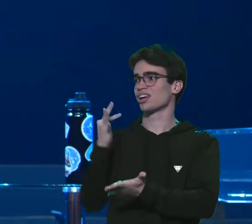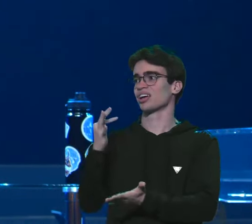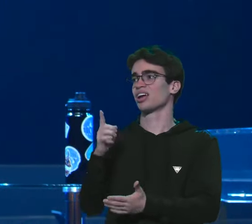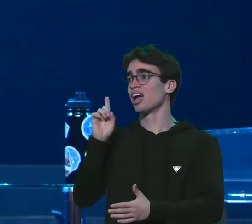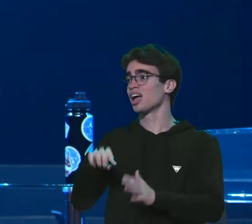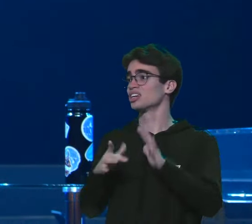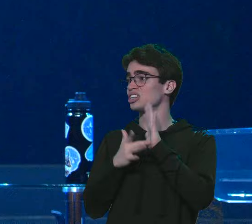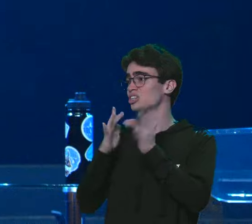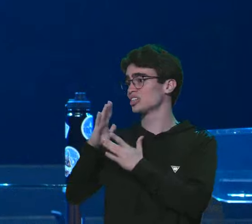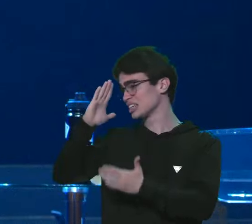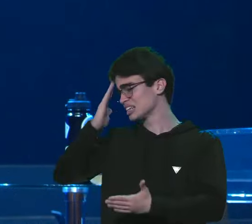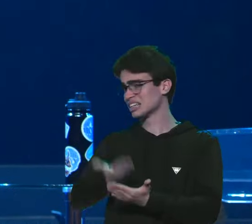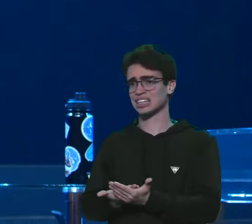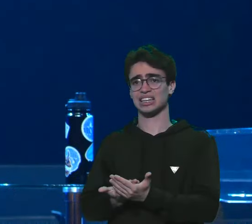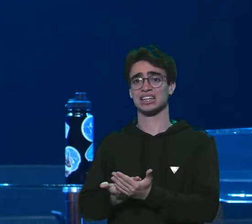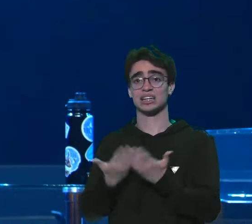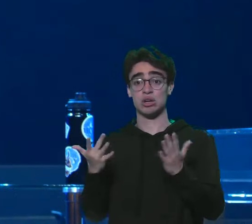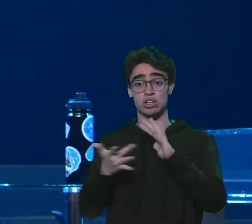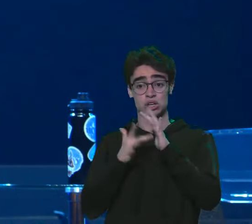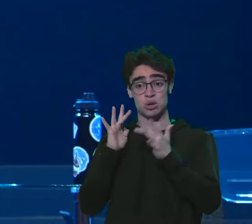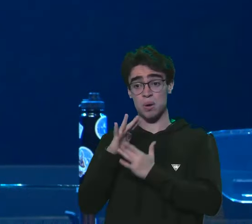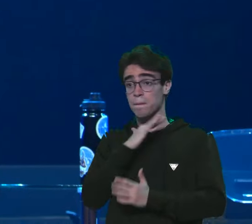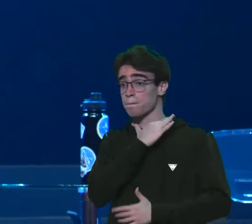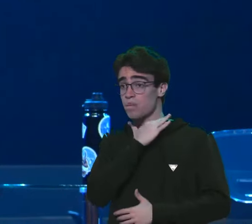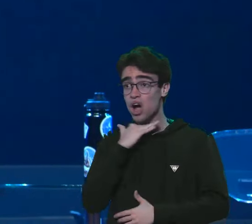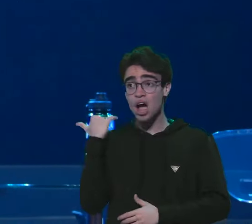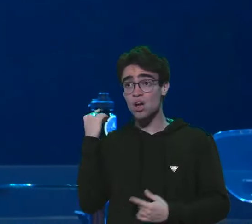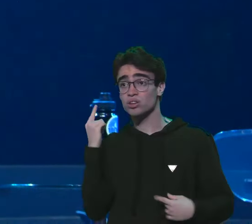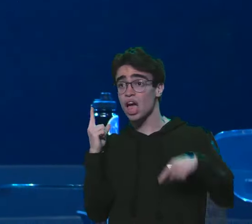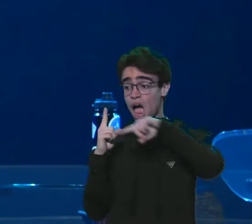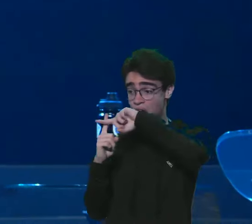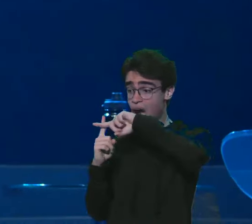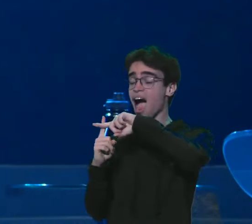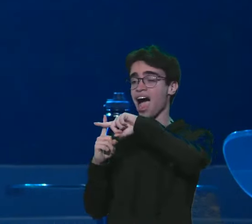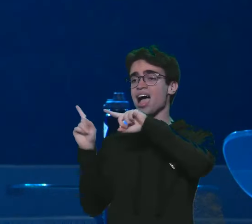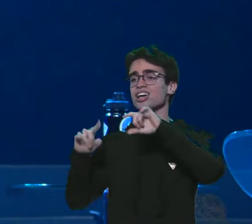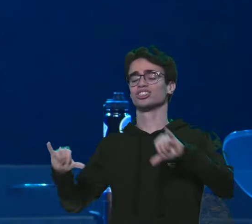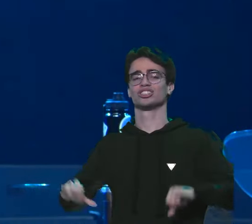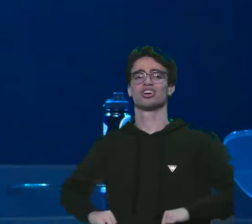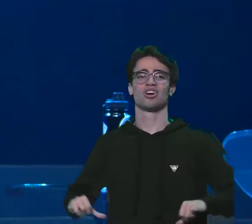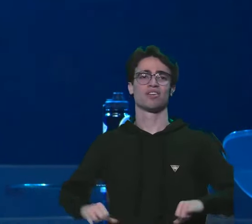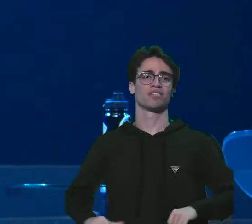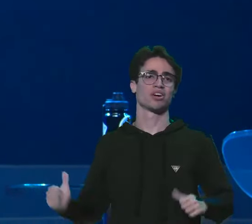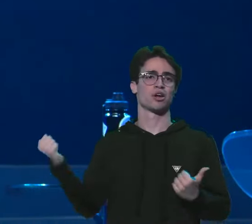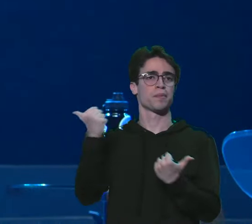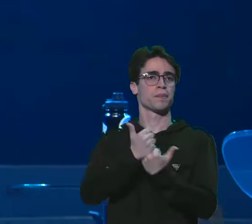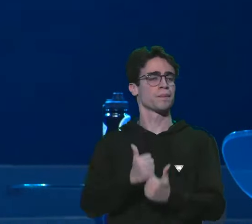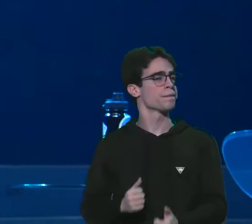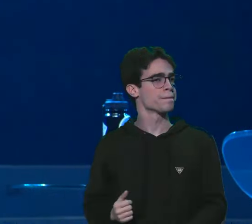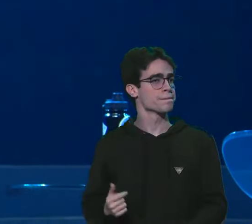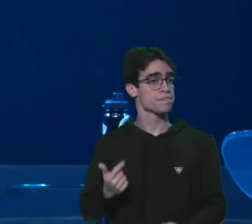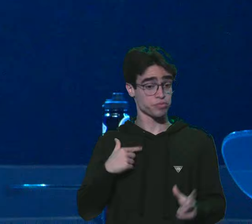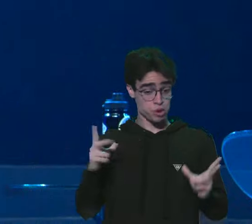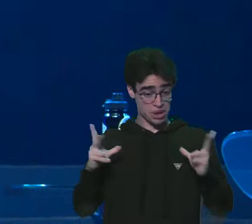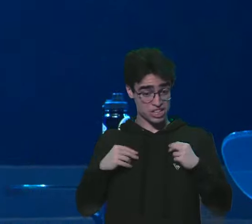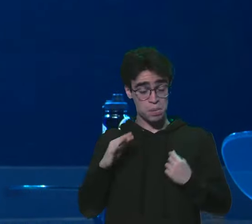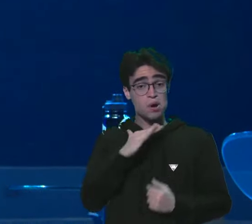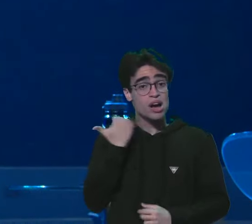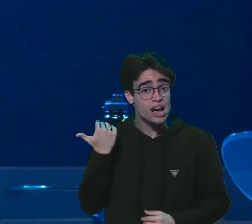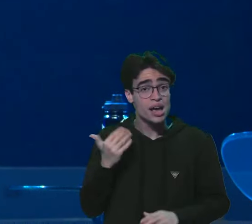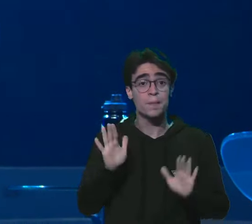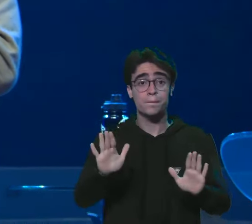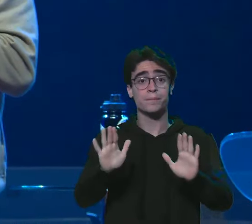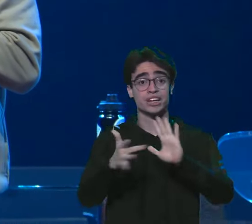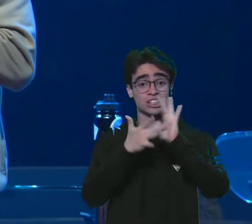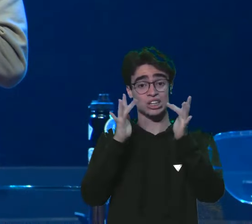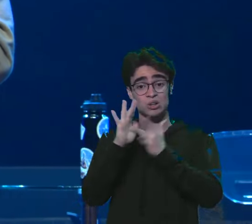crer que quando Ele morreu na cruz, Ele sofreu a morte que eu merecia. Eu merecia morrer, mas Jesus morreu no meu lugar.